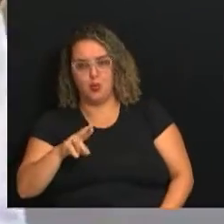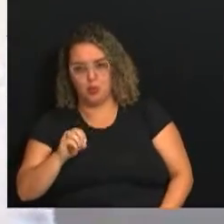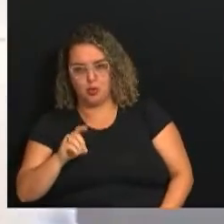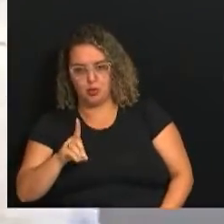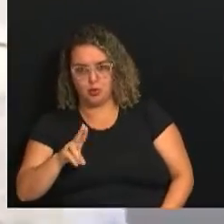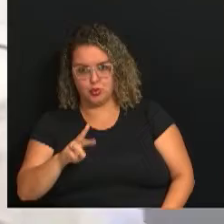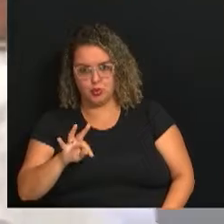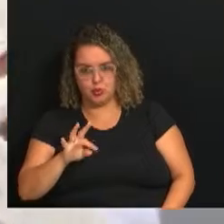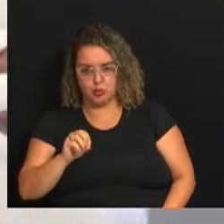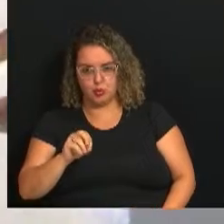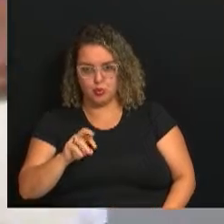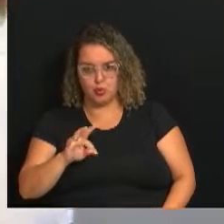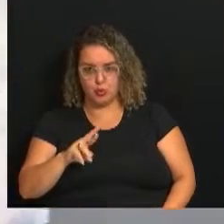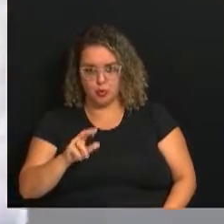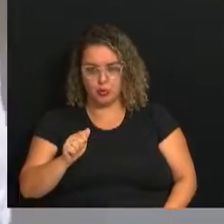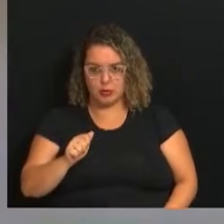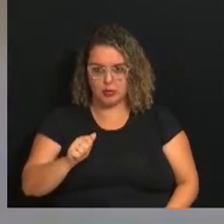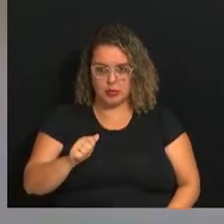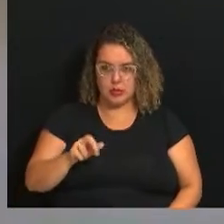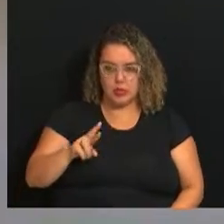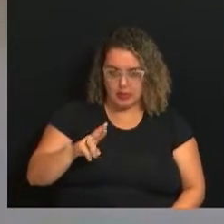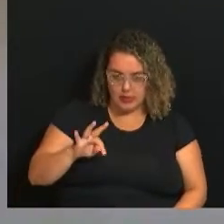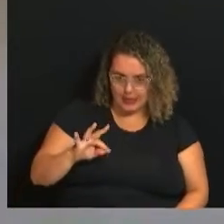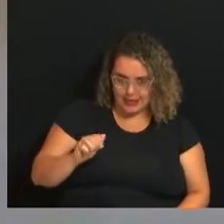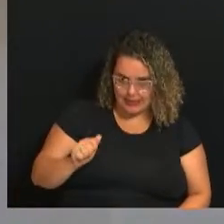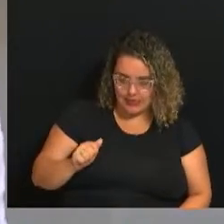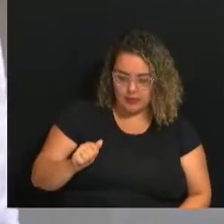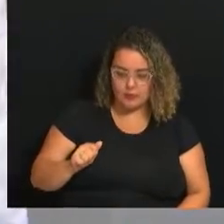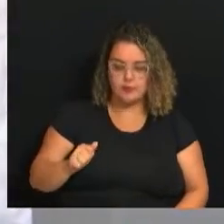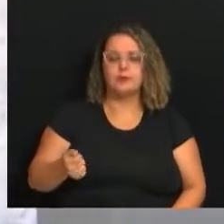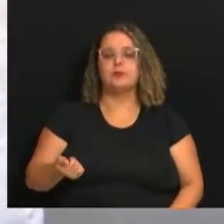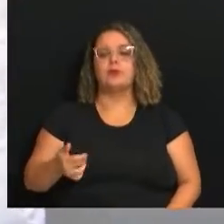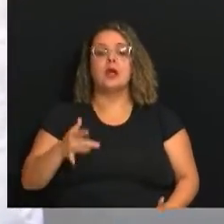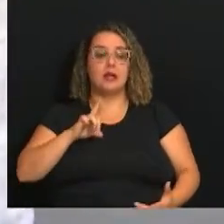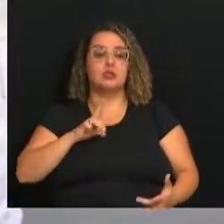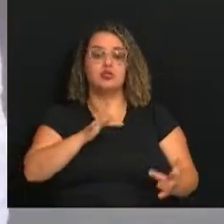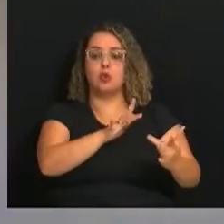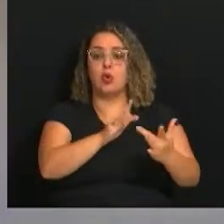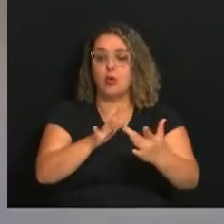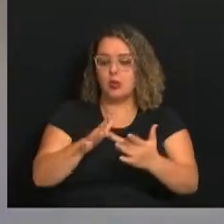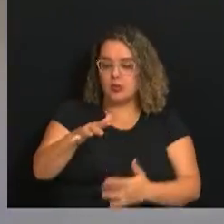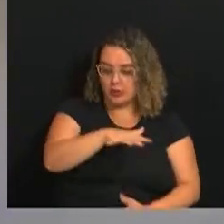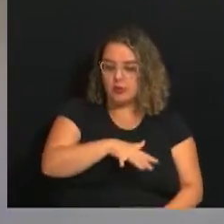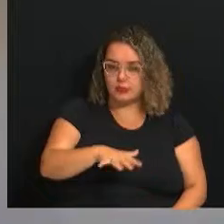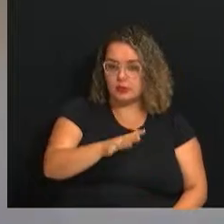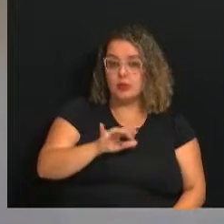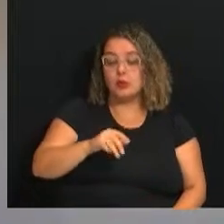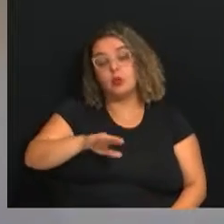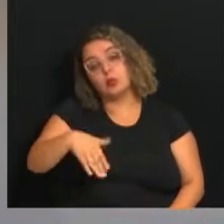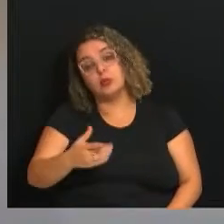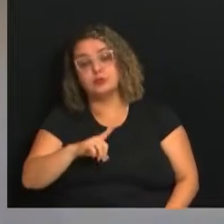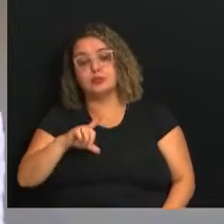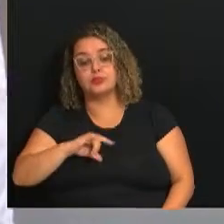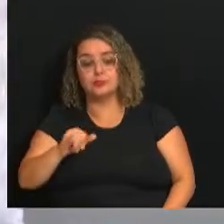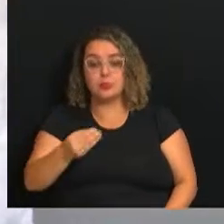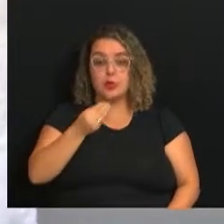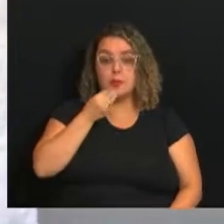né? Mas com certeza. aqui, nesse momento aqui, o ápice da exposição são as obras que eu fiz no Xingu,